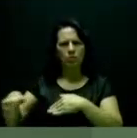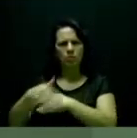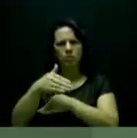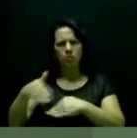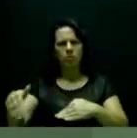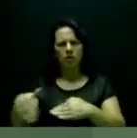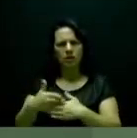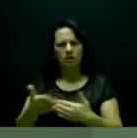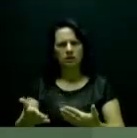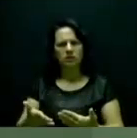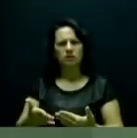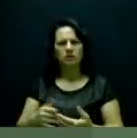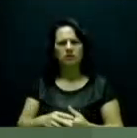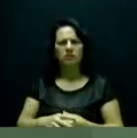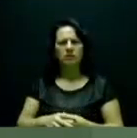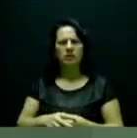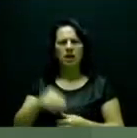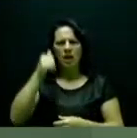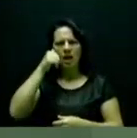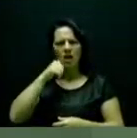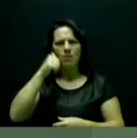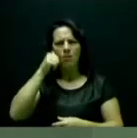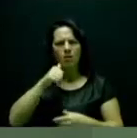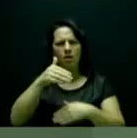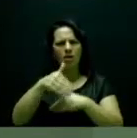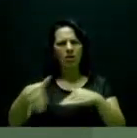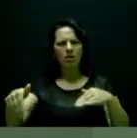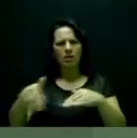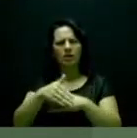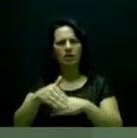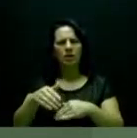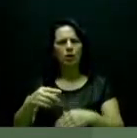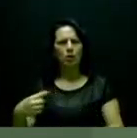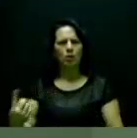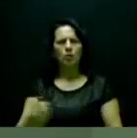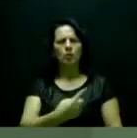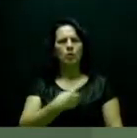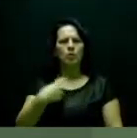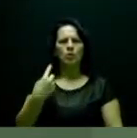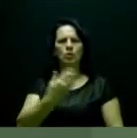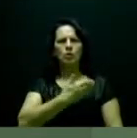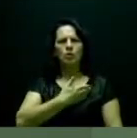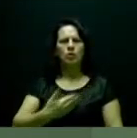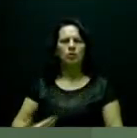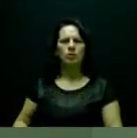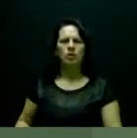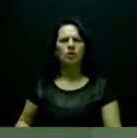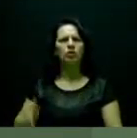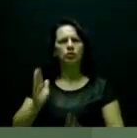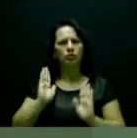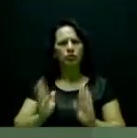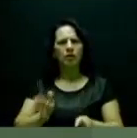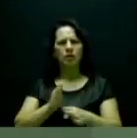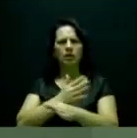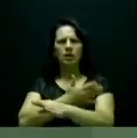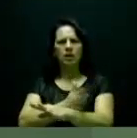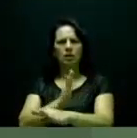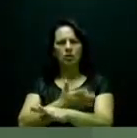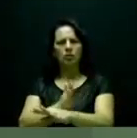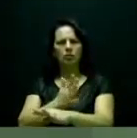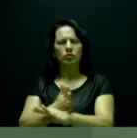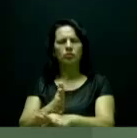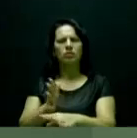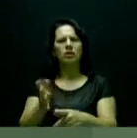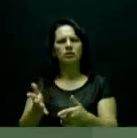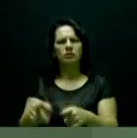frente. Vocês imaginem, para nós que somos agentes políticos, a gente já está acostumado. A bala,